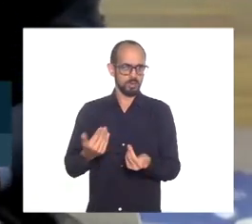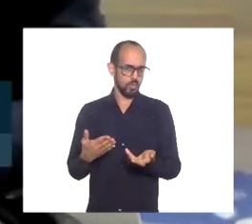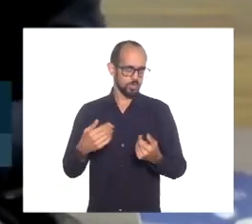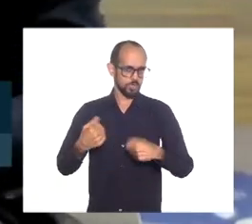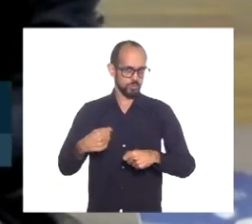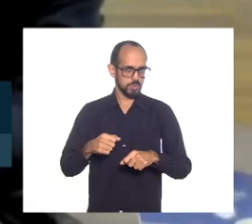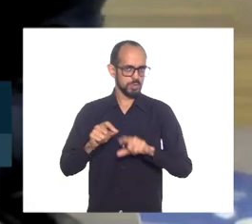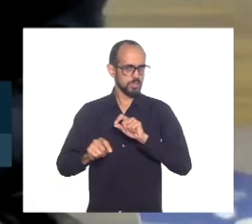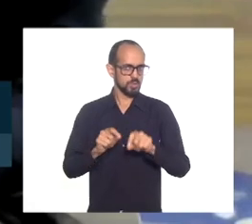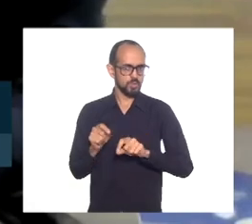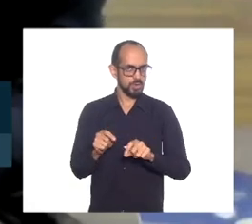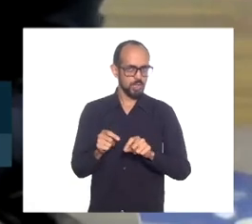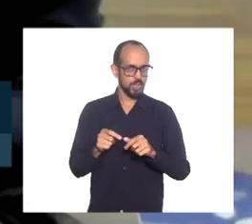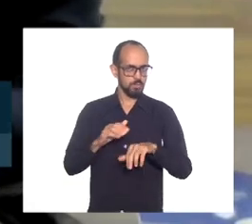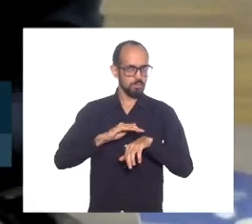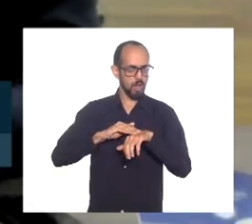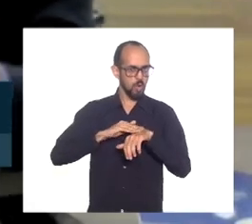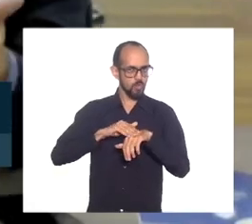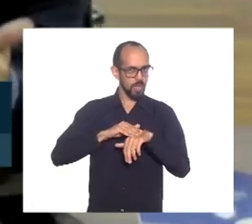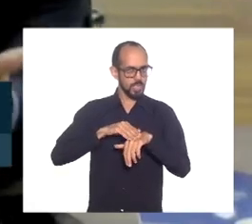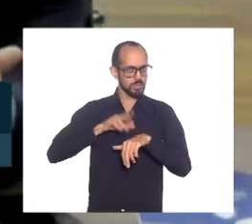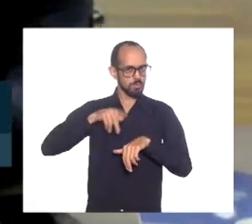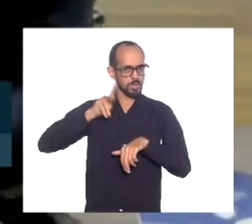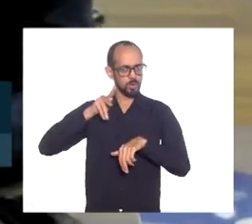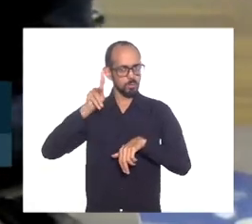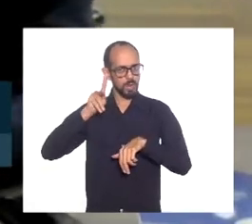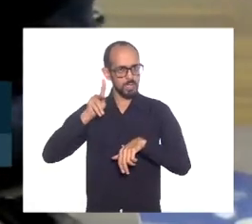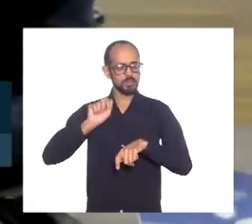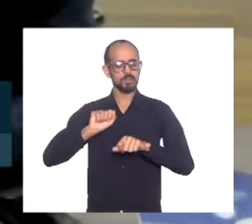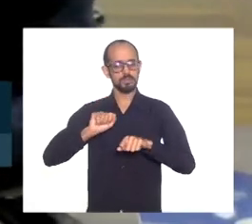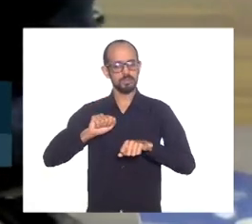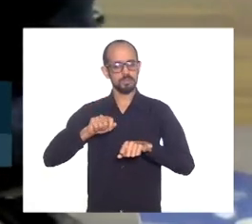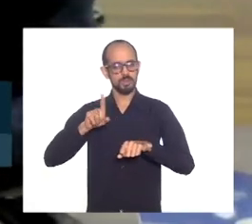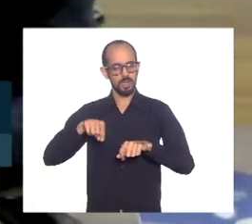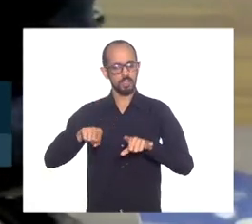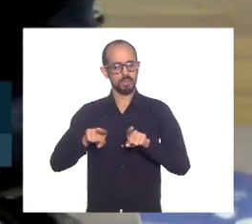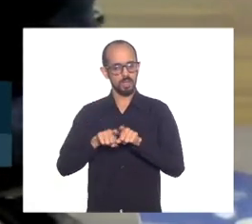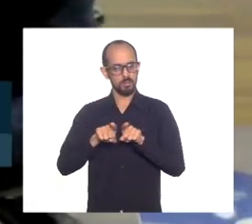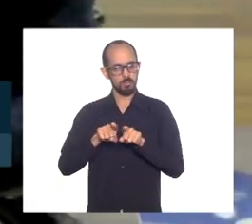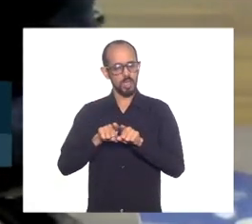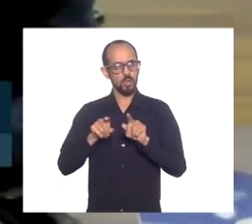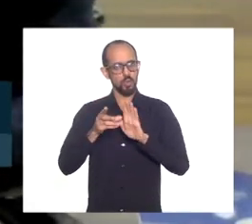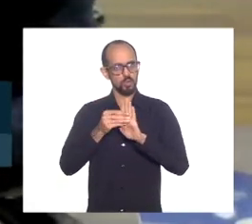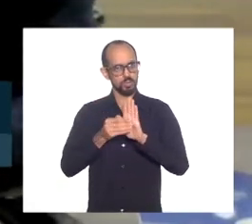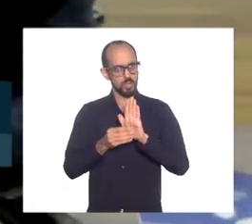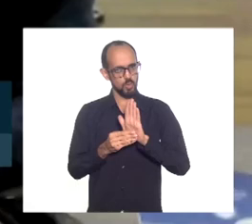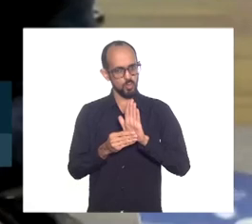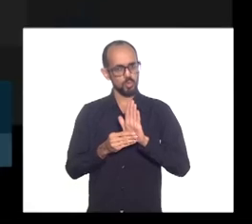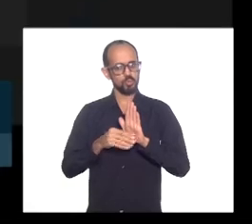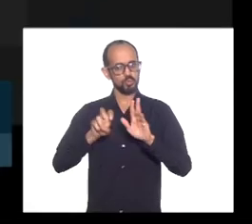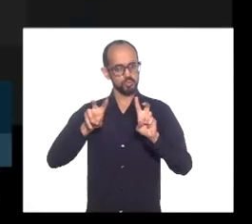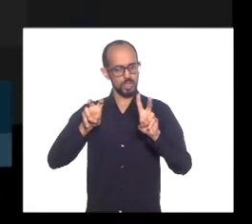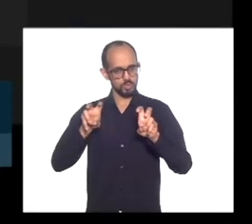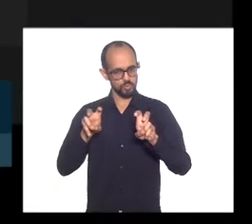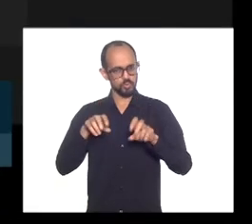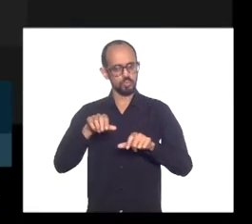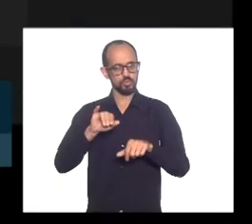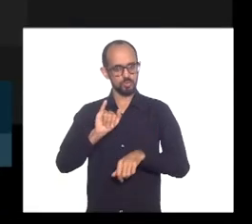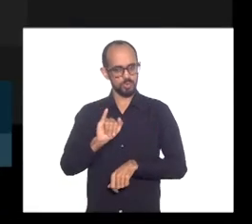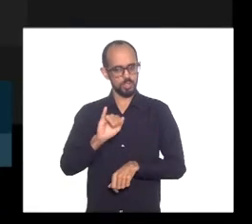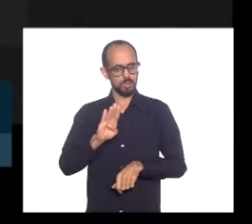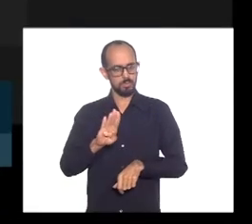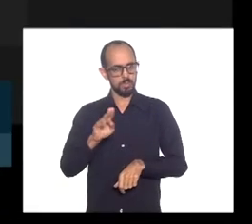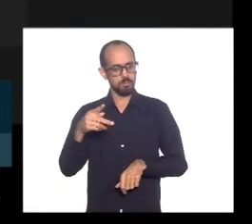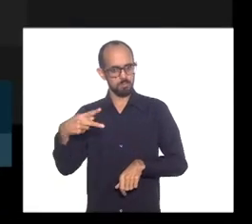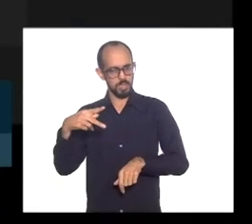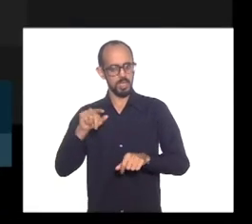ter uma conversa com a Petrobras, e aí eu acho que está na pauta, né, a deputada Célia aí para o segundo semestre, com o IBP, a gente focar no IBP,